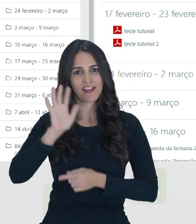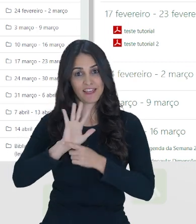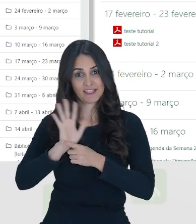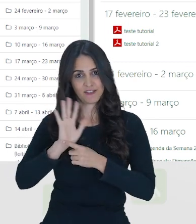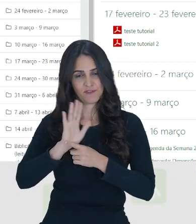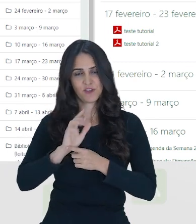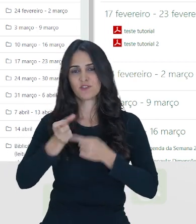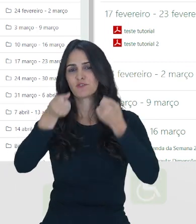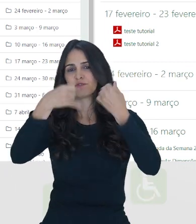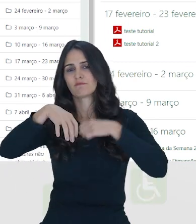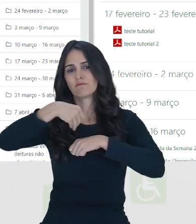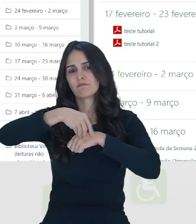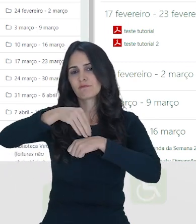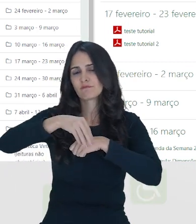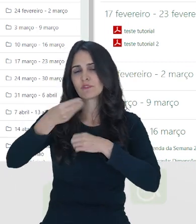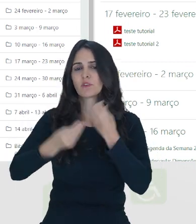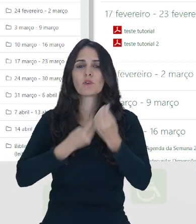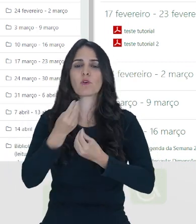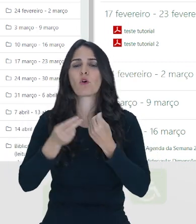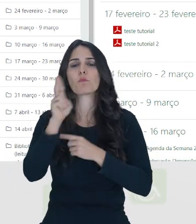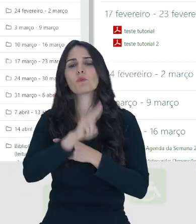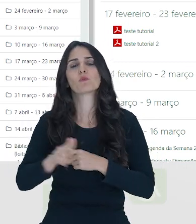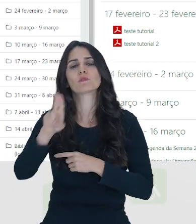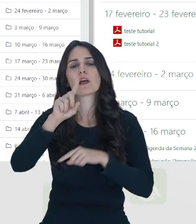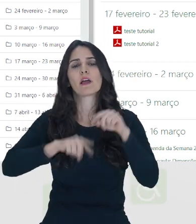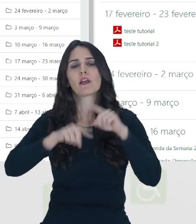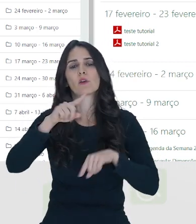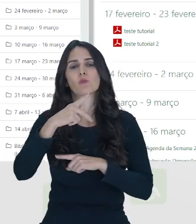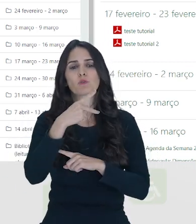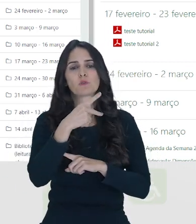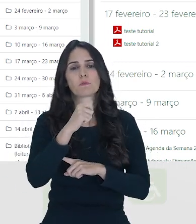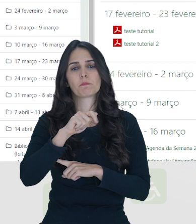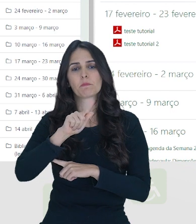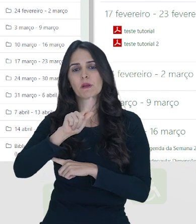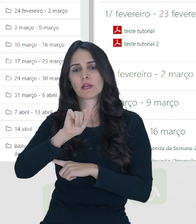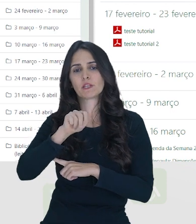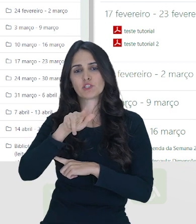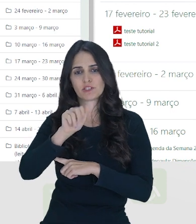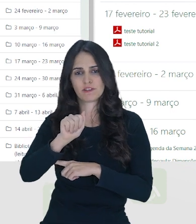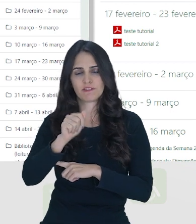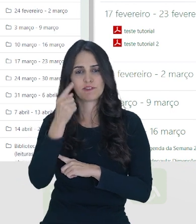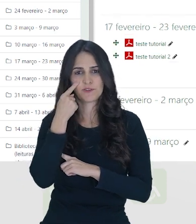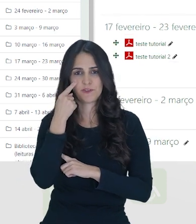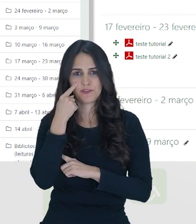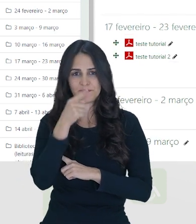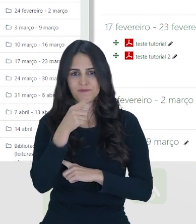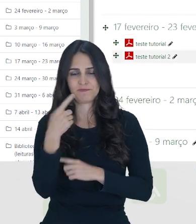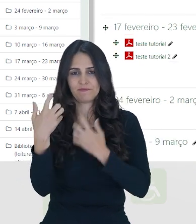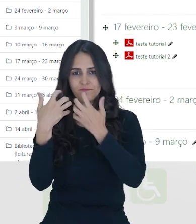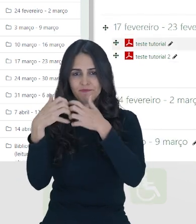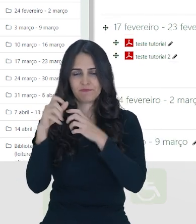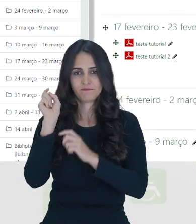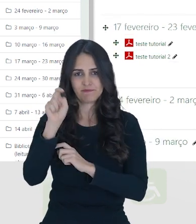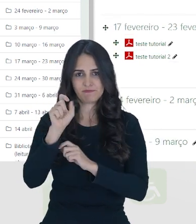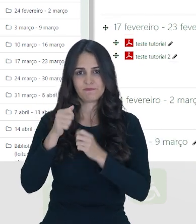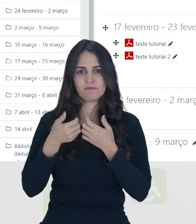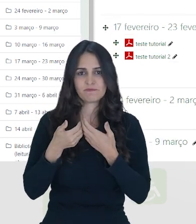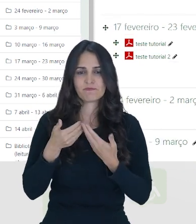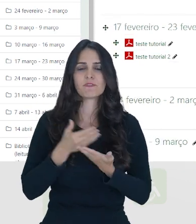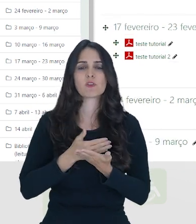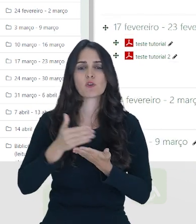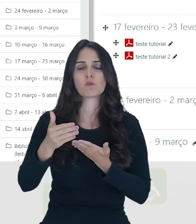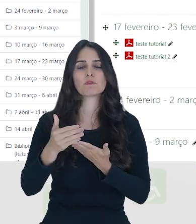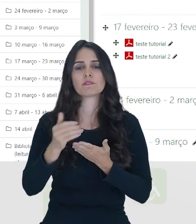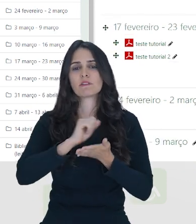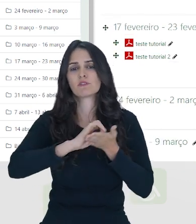Olá Neste vídeo tutorial Vamos aprender a utilizar o recurso página para isso ativamos a edição e